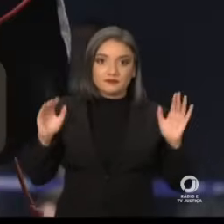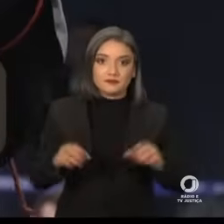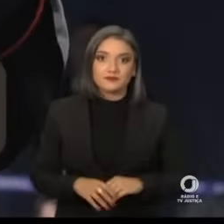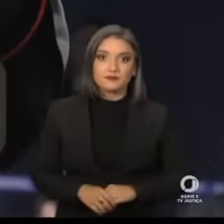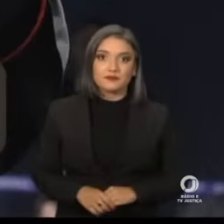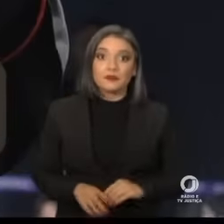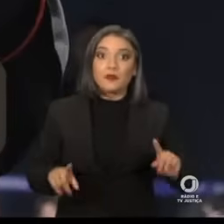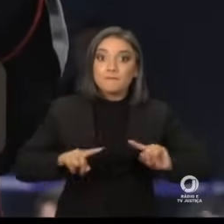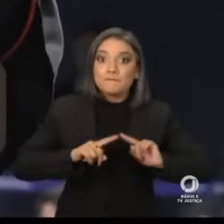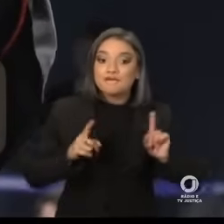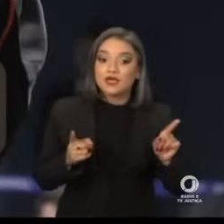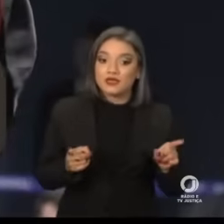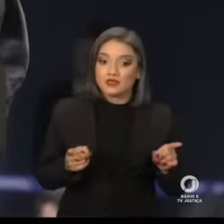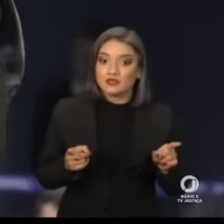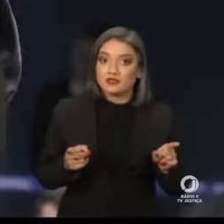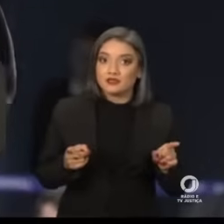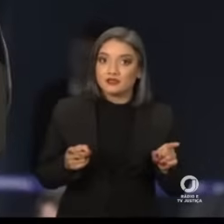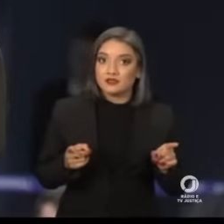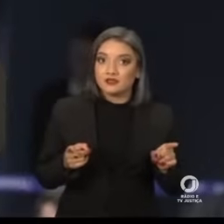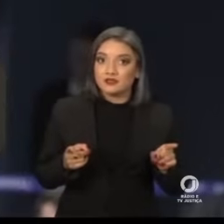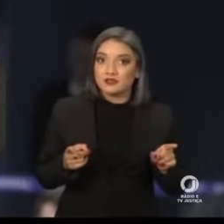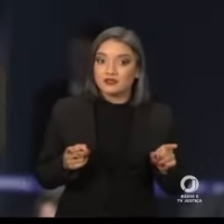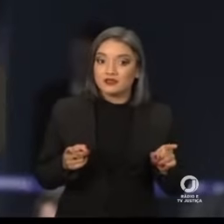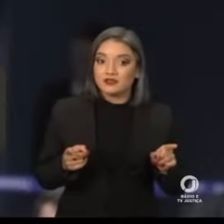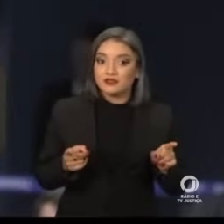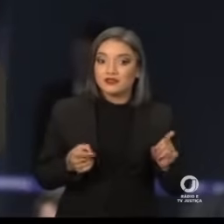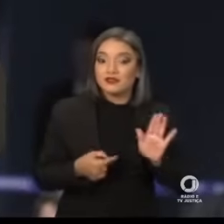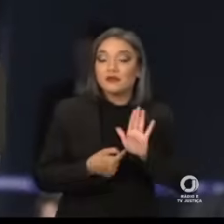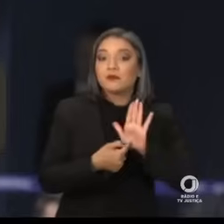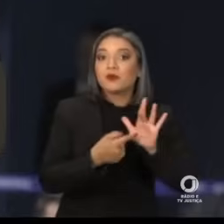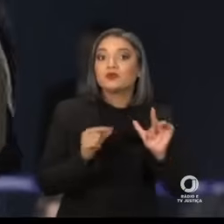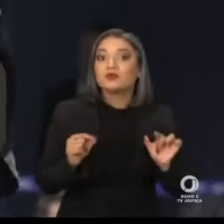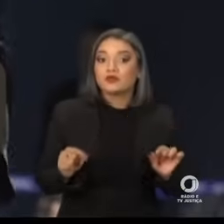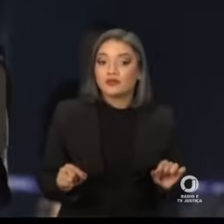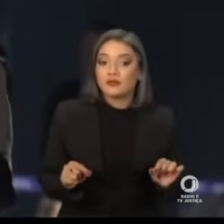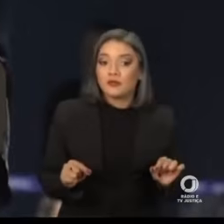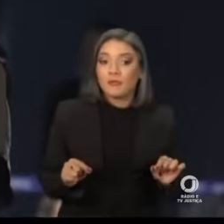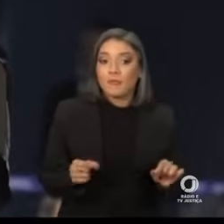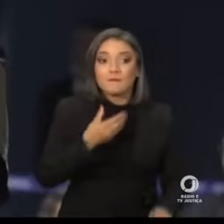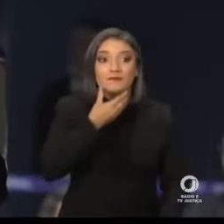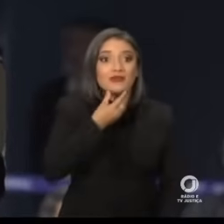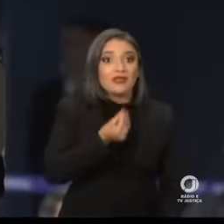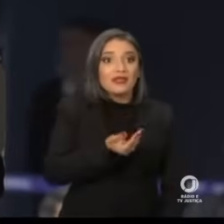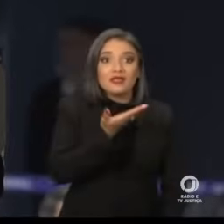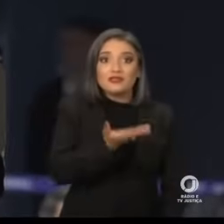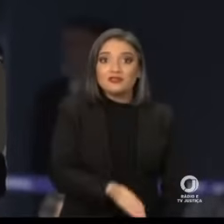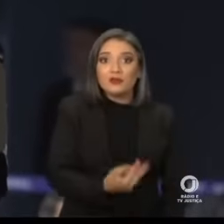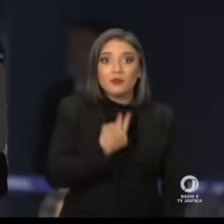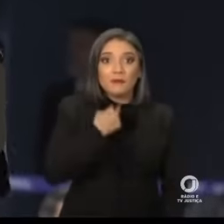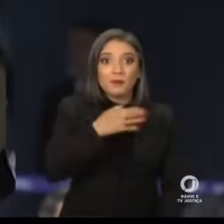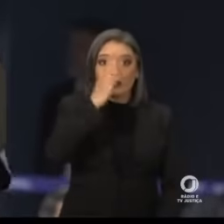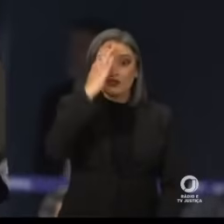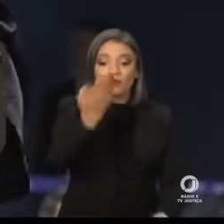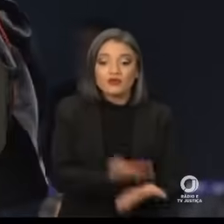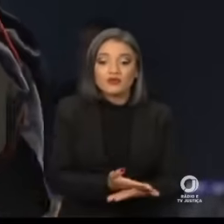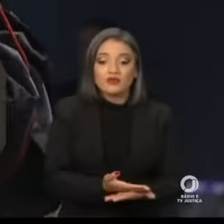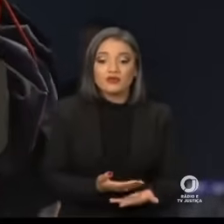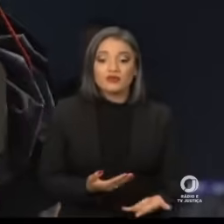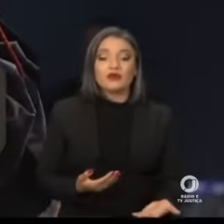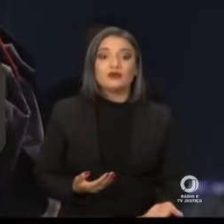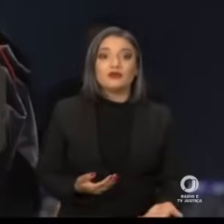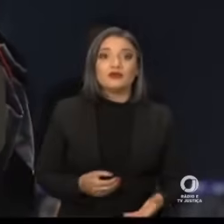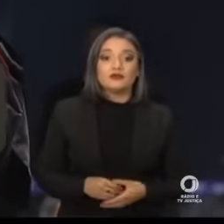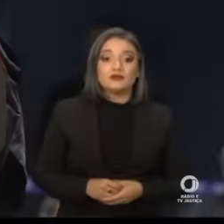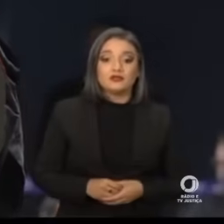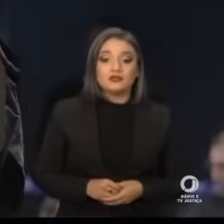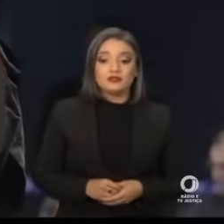Agora, o que mostra isso? Que esse homem não é confiável. Que esse homem não é